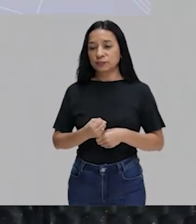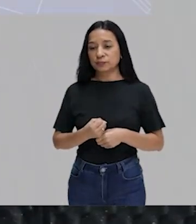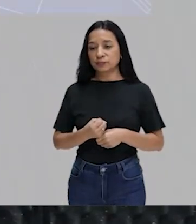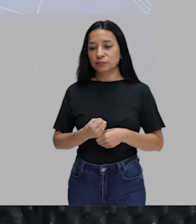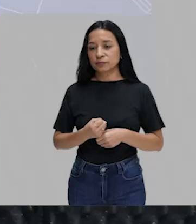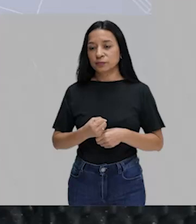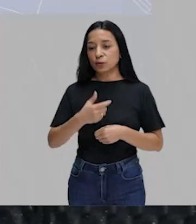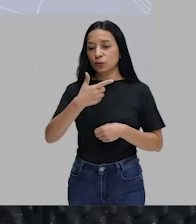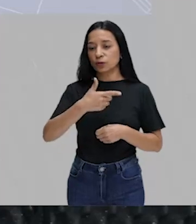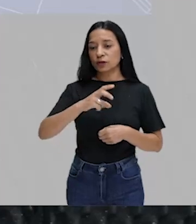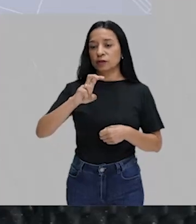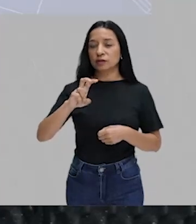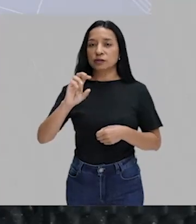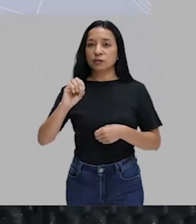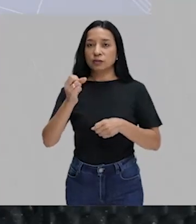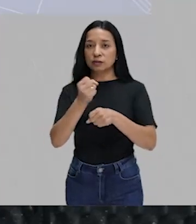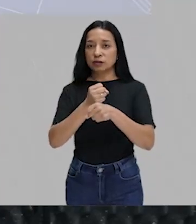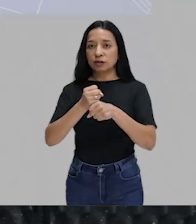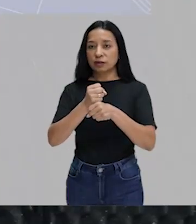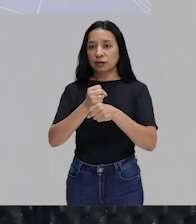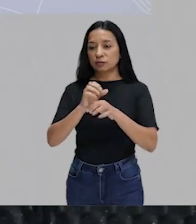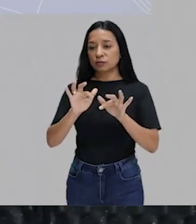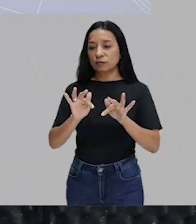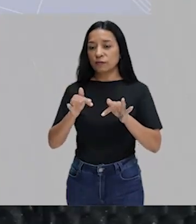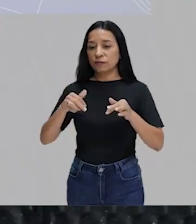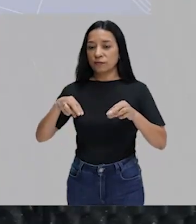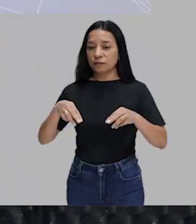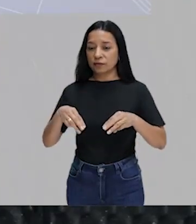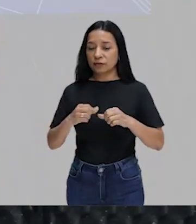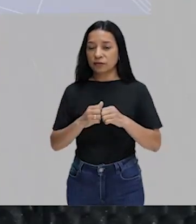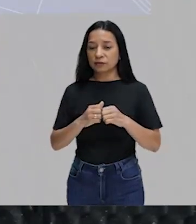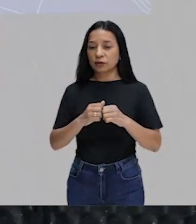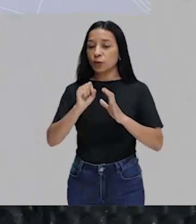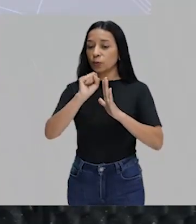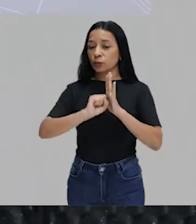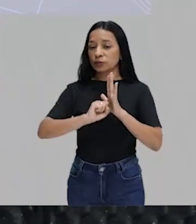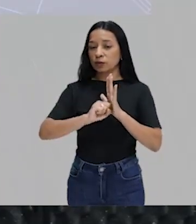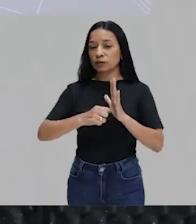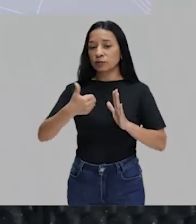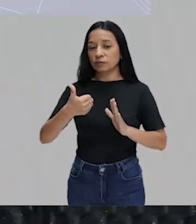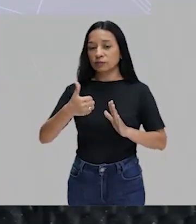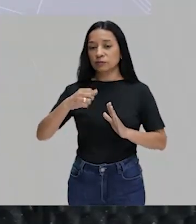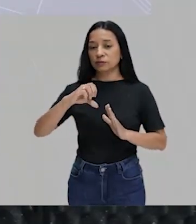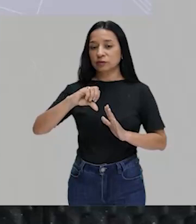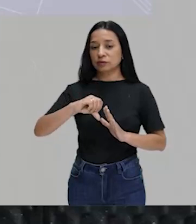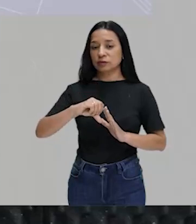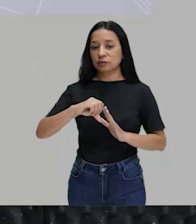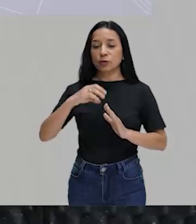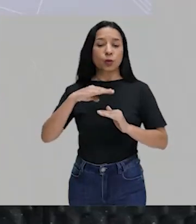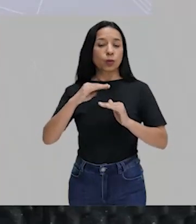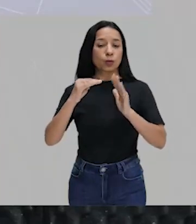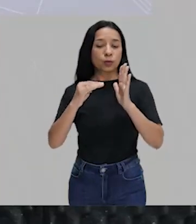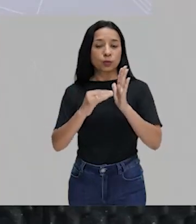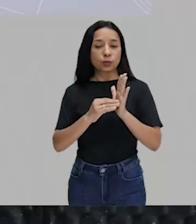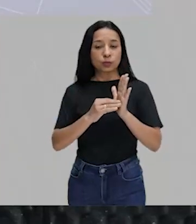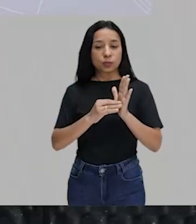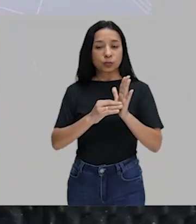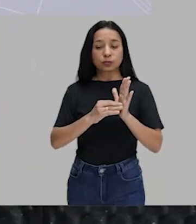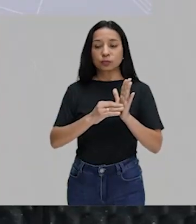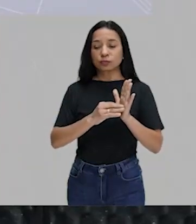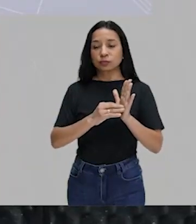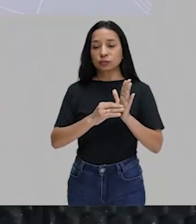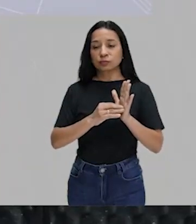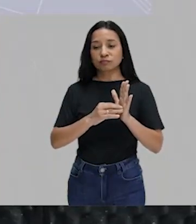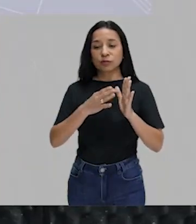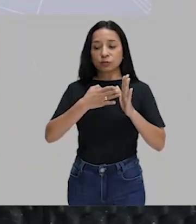nos 250 anos finais do século XIX, olha só, a gente tem tudo isso aqui durante 250 anos. Então,